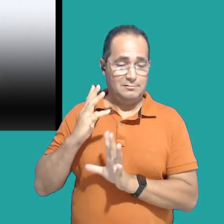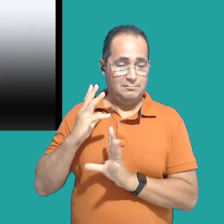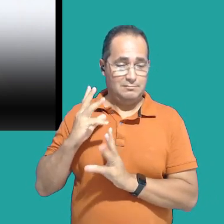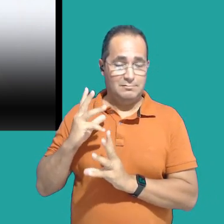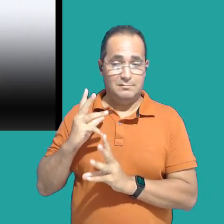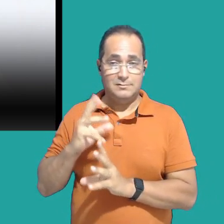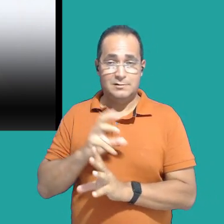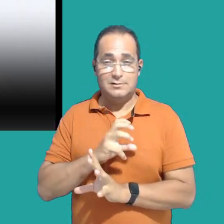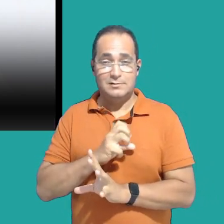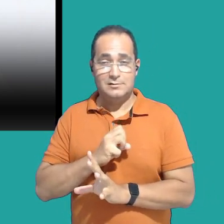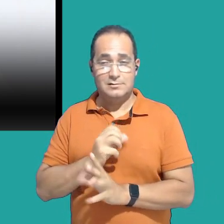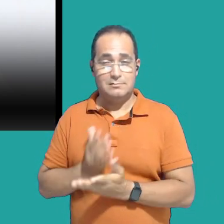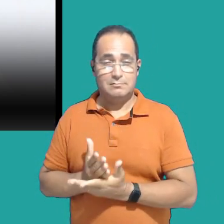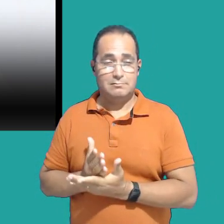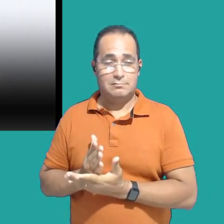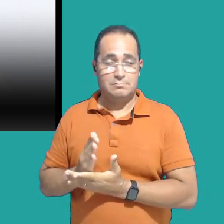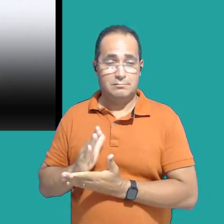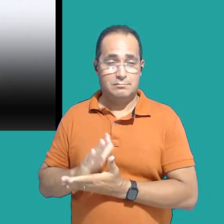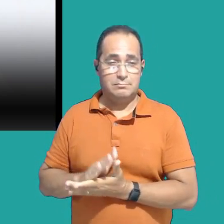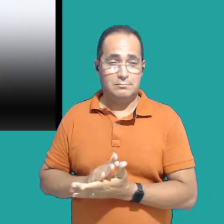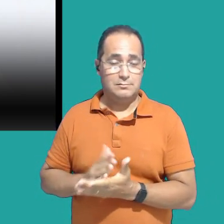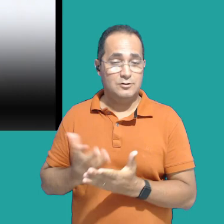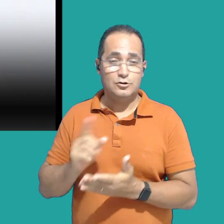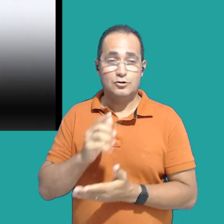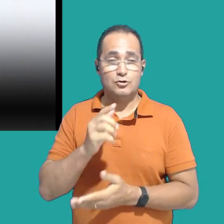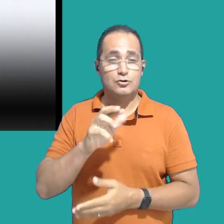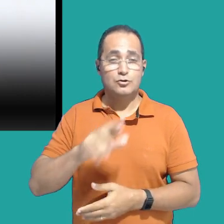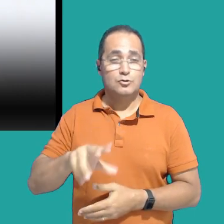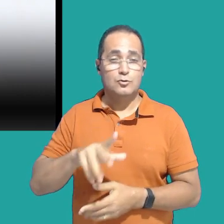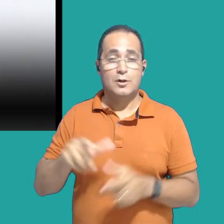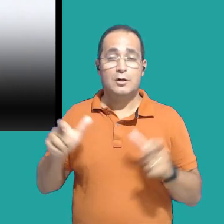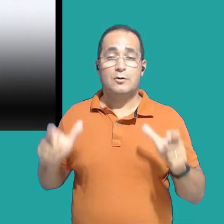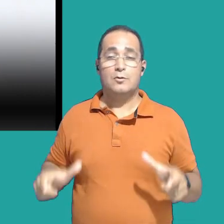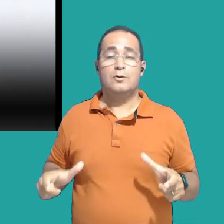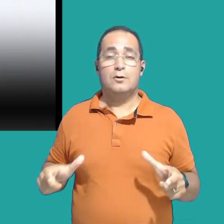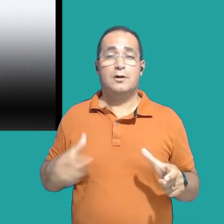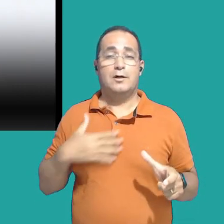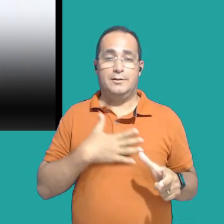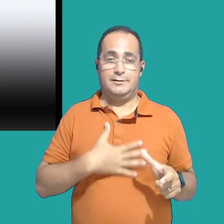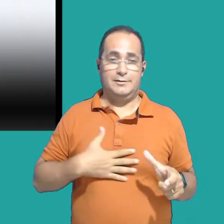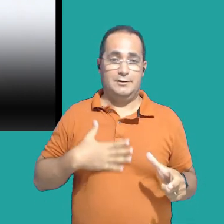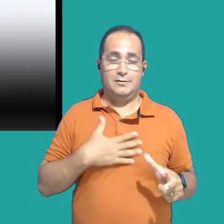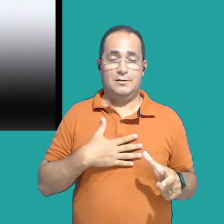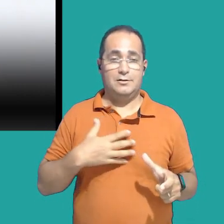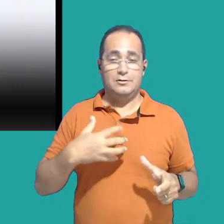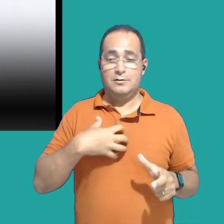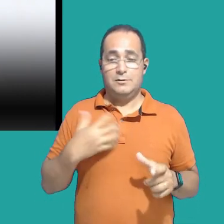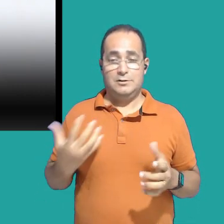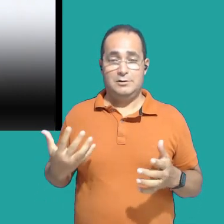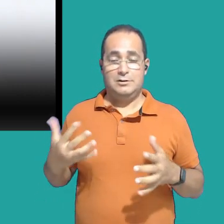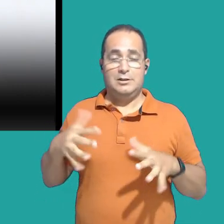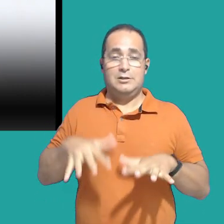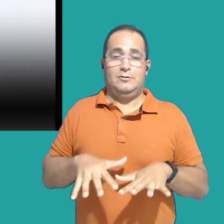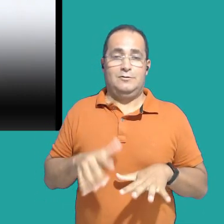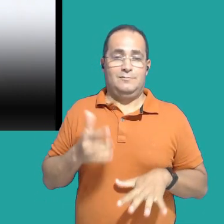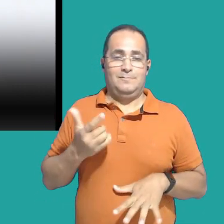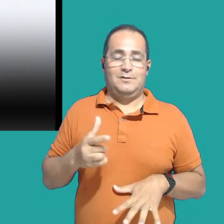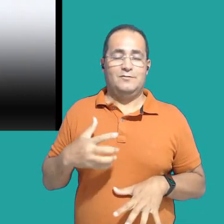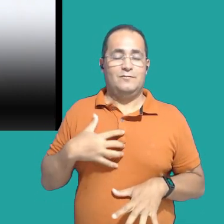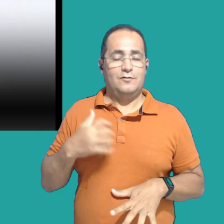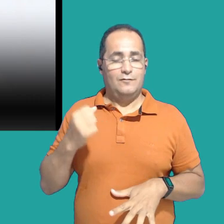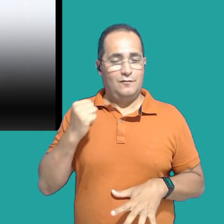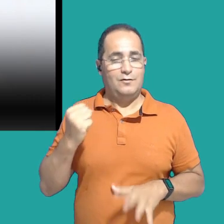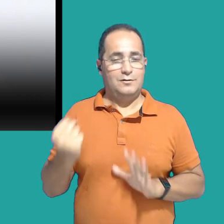desencantando, porque aquilo estava chato para mim. Não era um ambiente agradável, eu não me sentia incluído. Então, isso foi